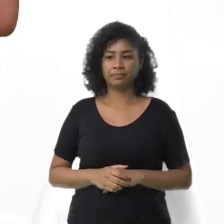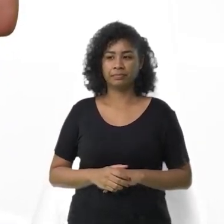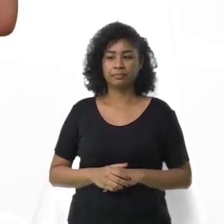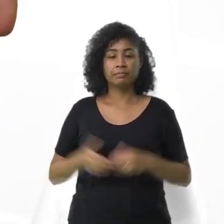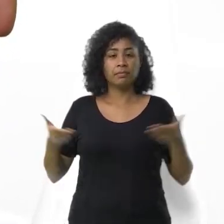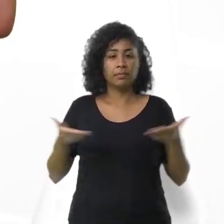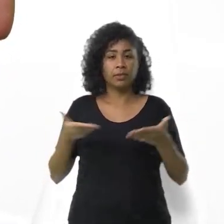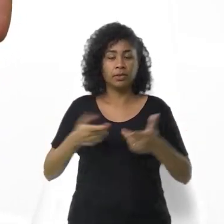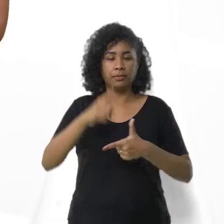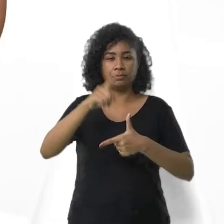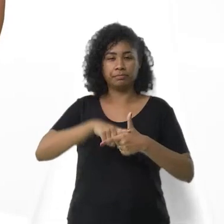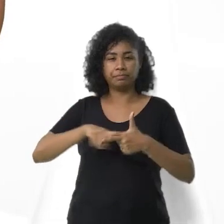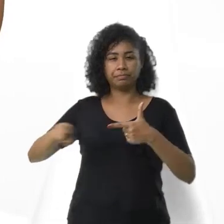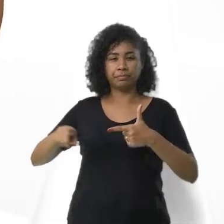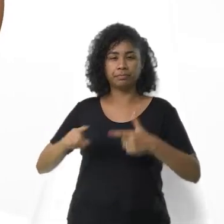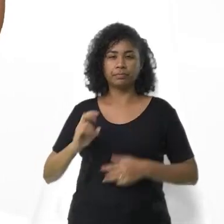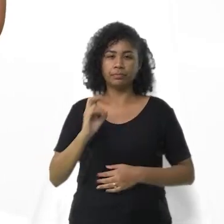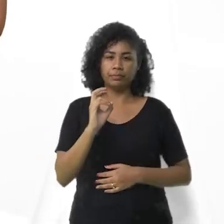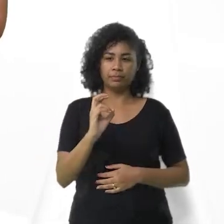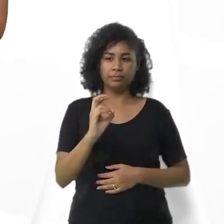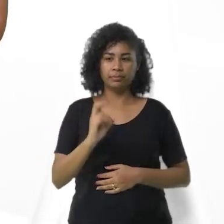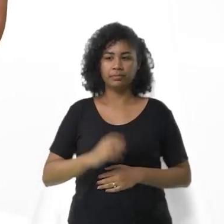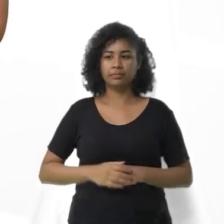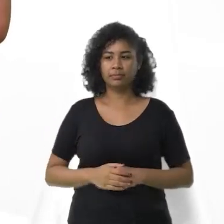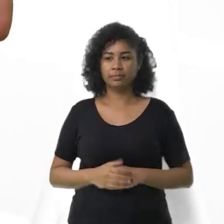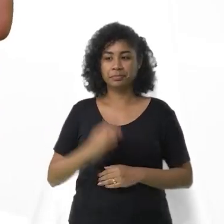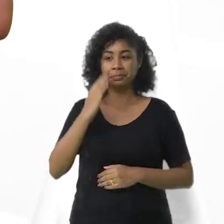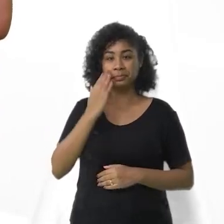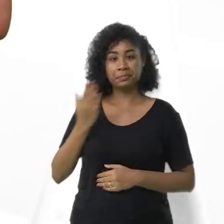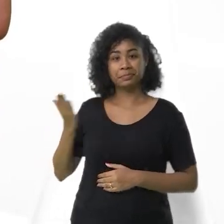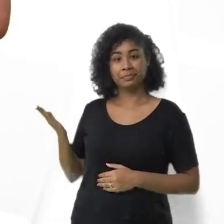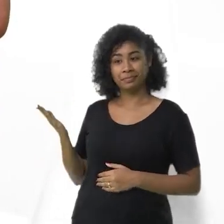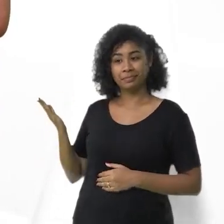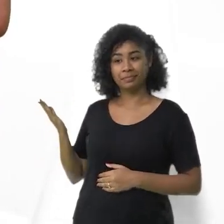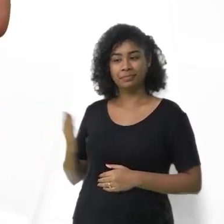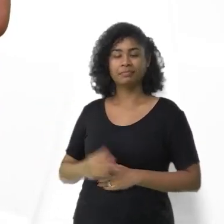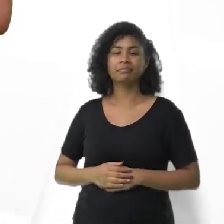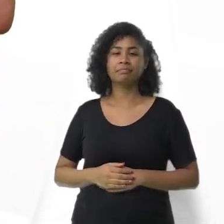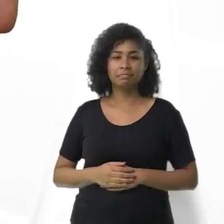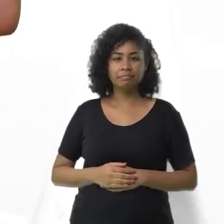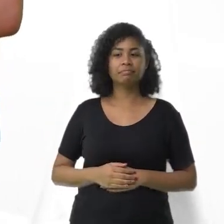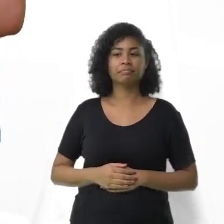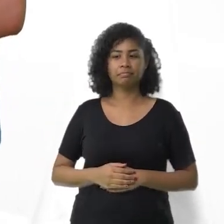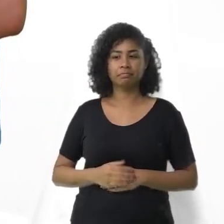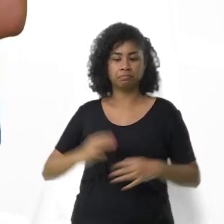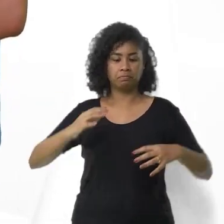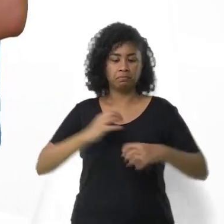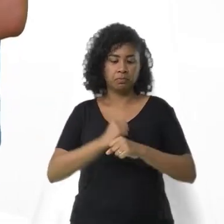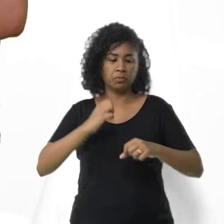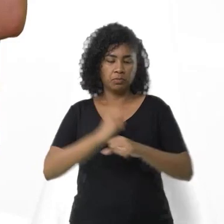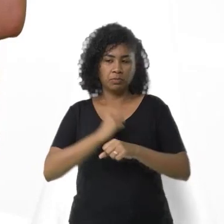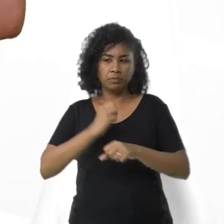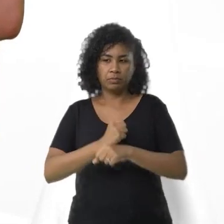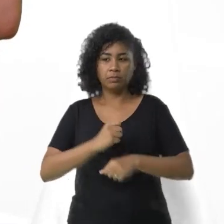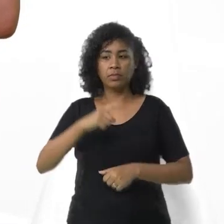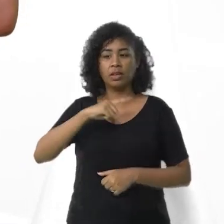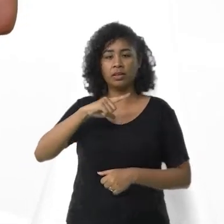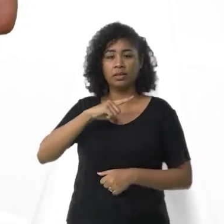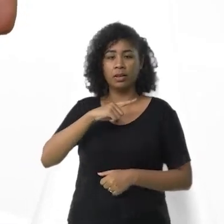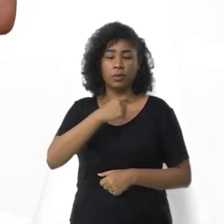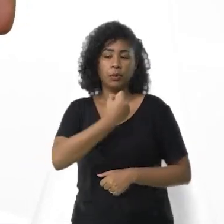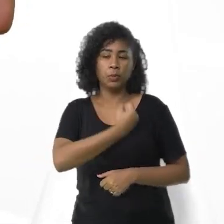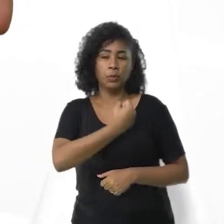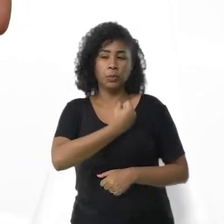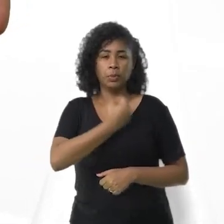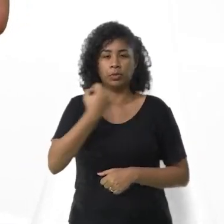por 5. E já temos aqui, então, um novo resto e um número